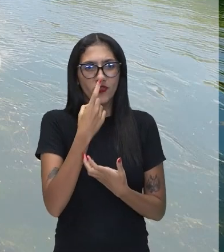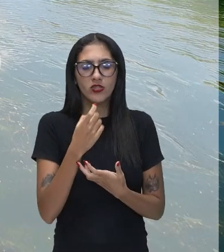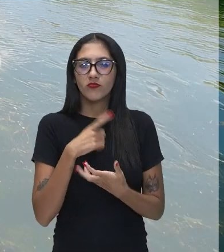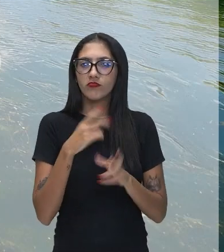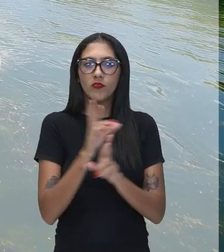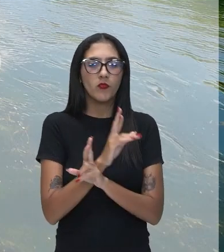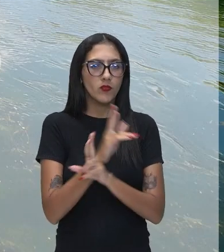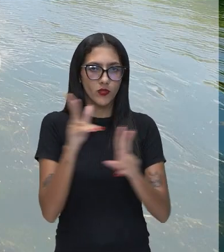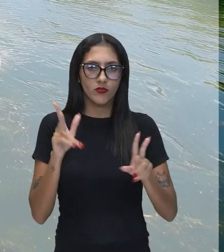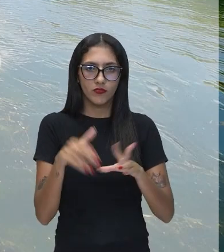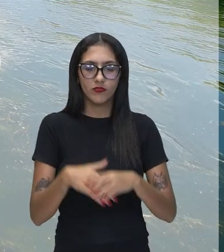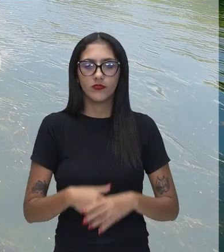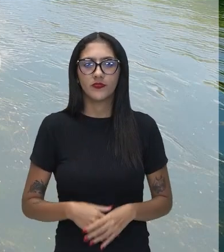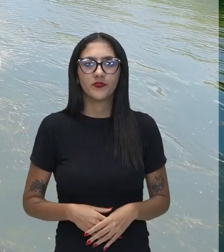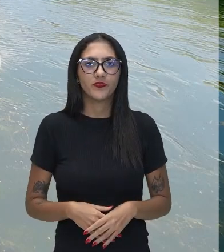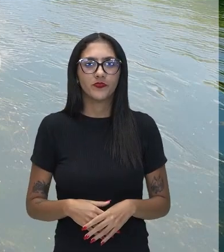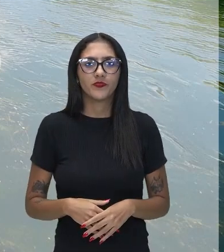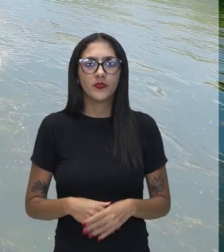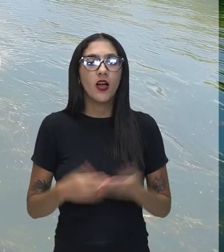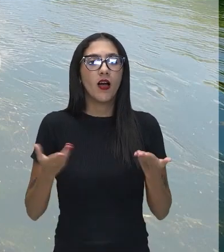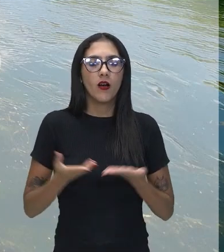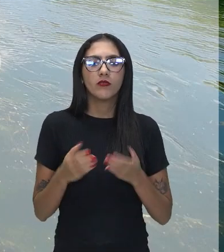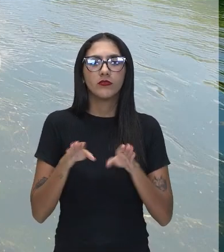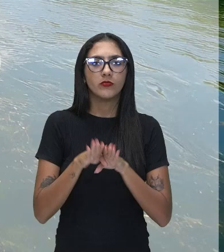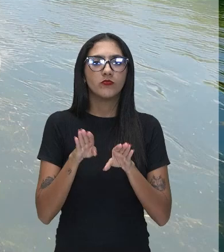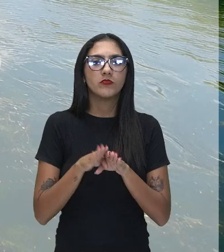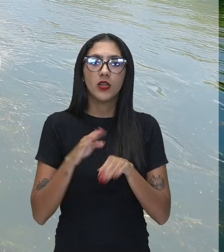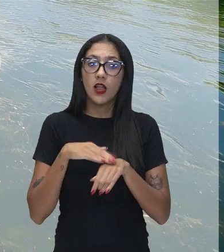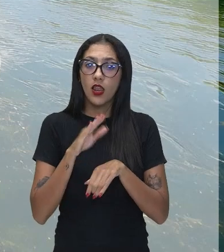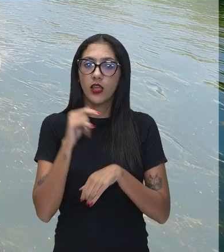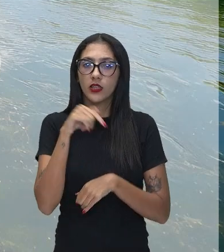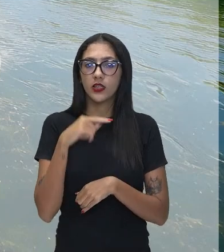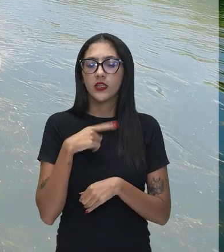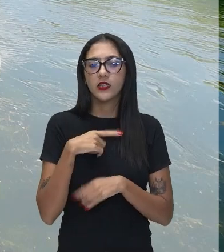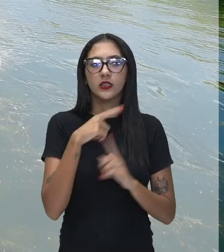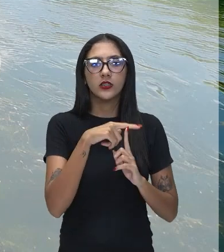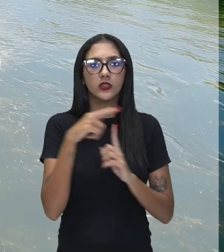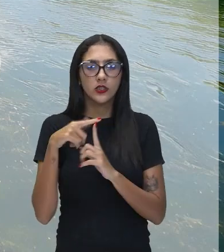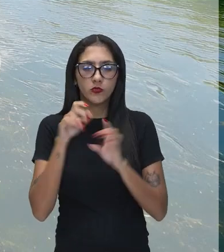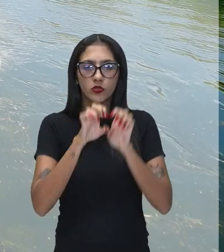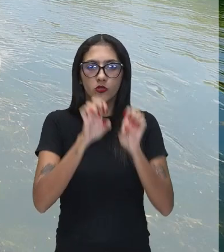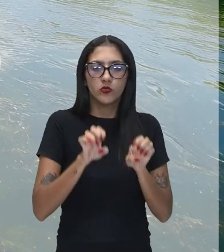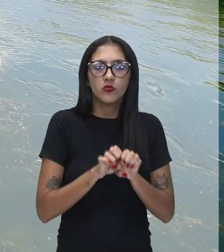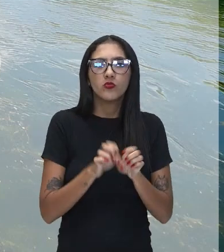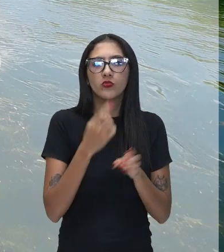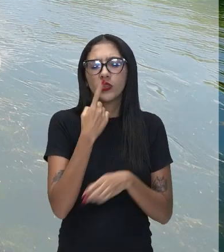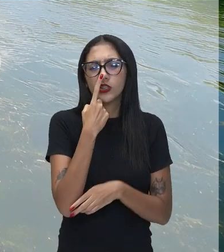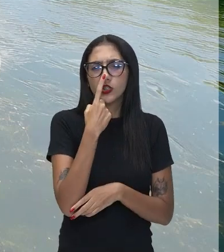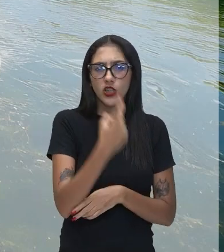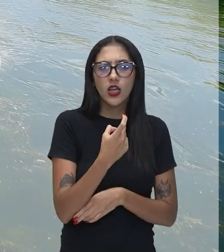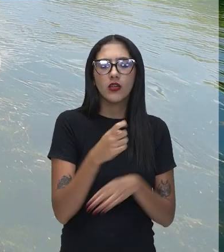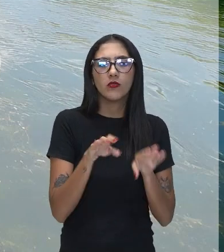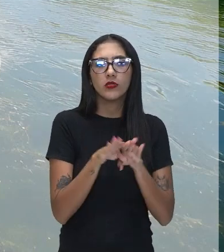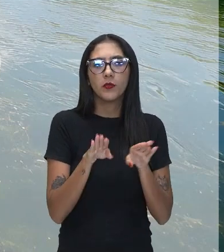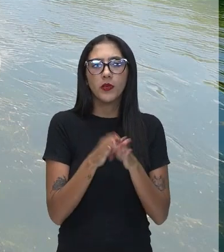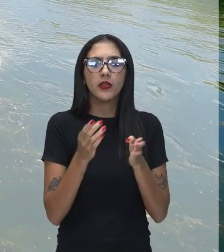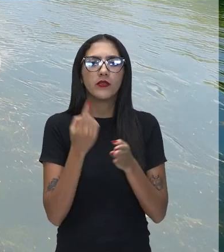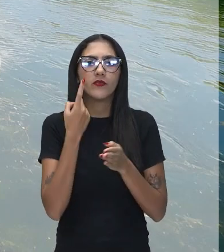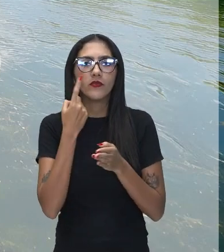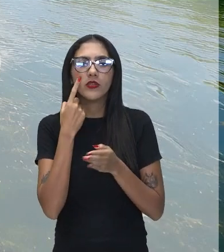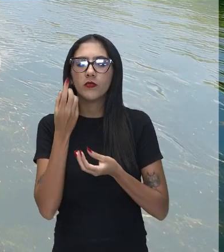Então, agora, além disso, desses cheiros, né, já vimos também a produção da indústria de